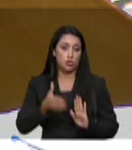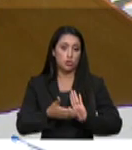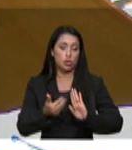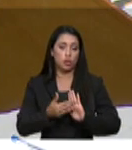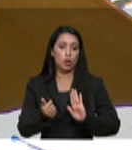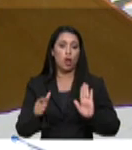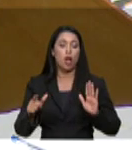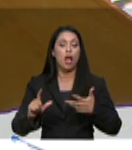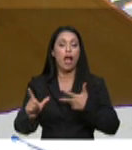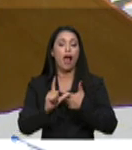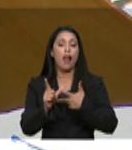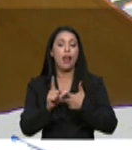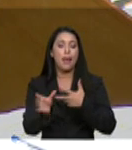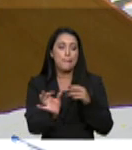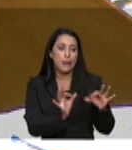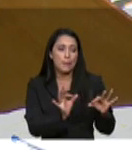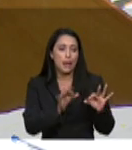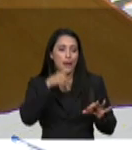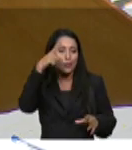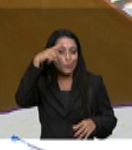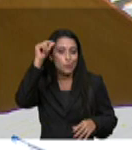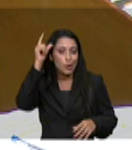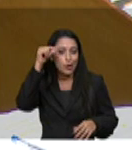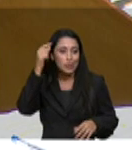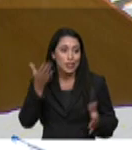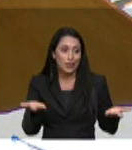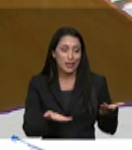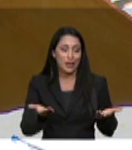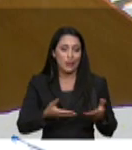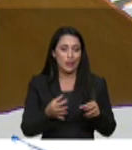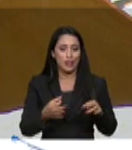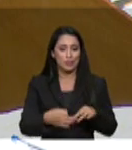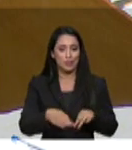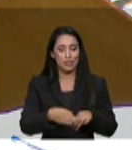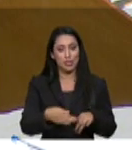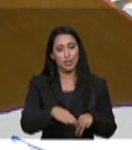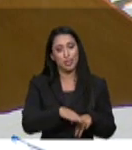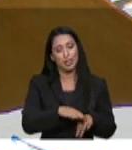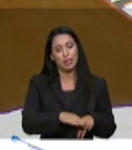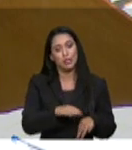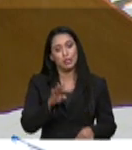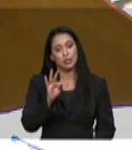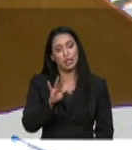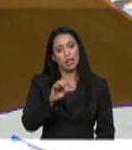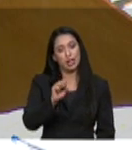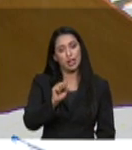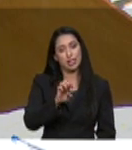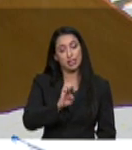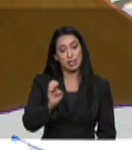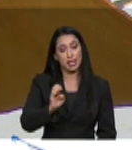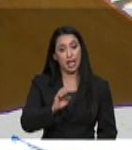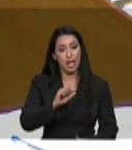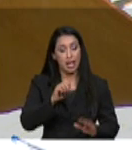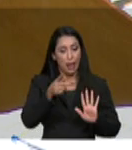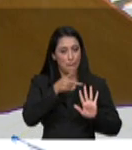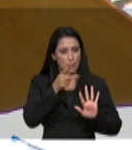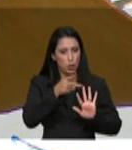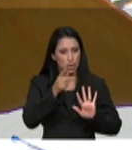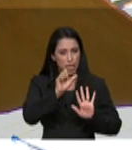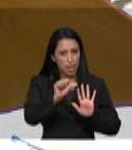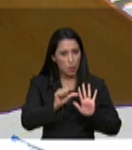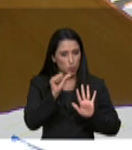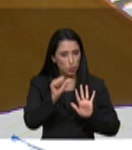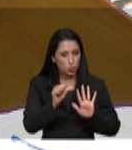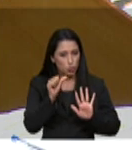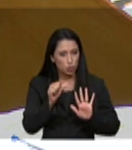função do legislador Preparando o terreno para o barrosinho dia e do TSE que inclusive modificou uma portaria que eu não